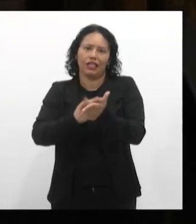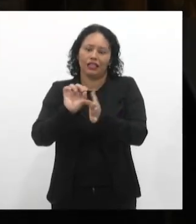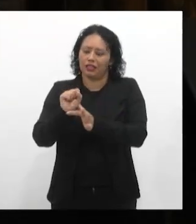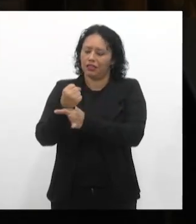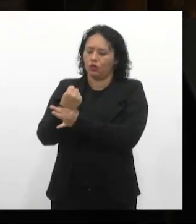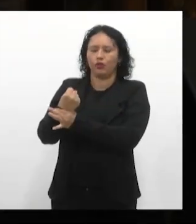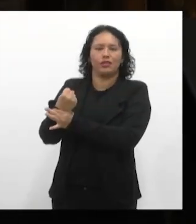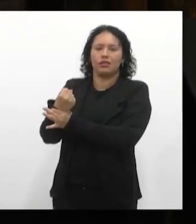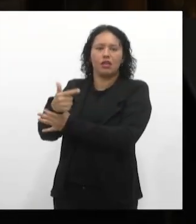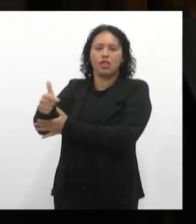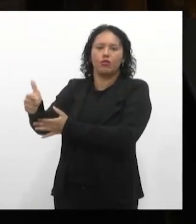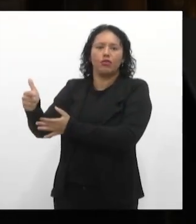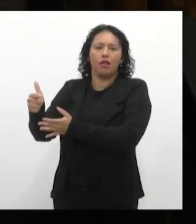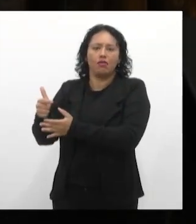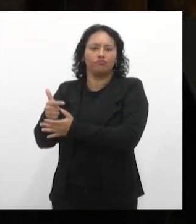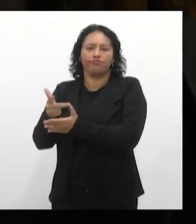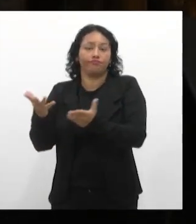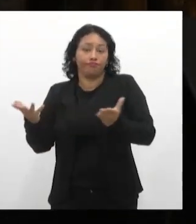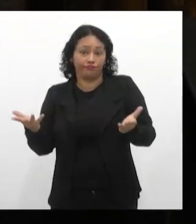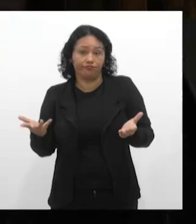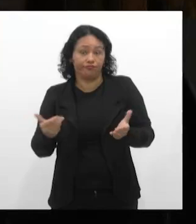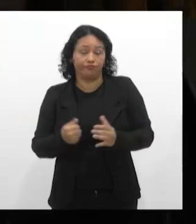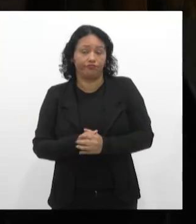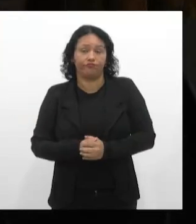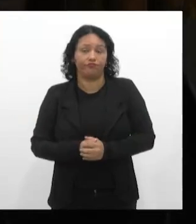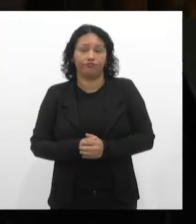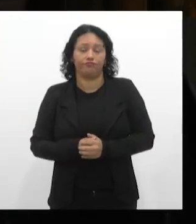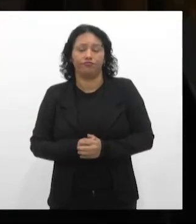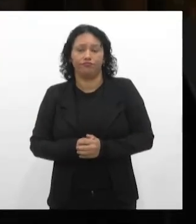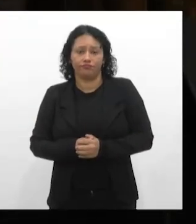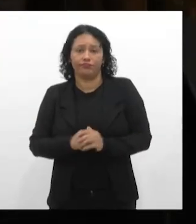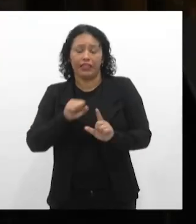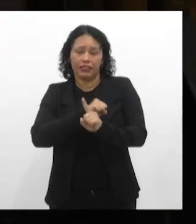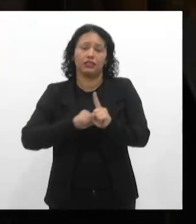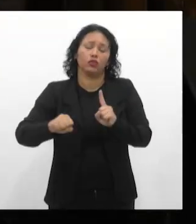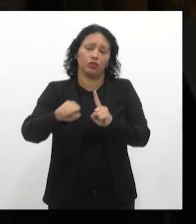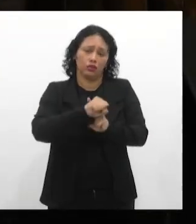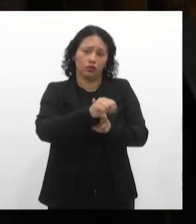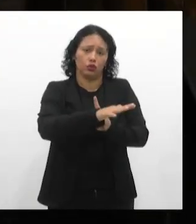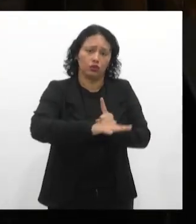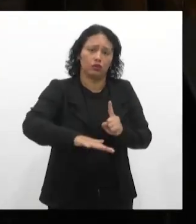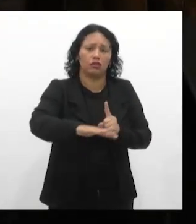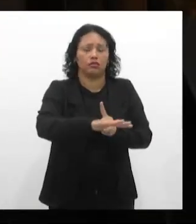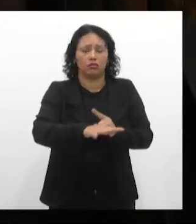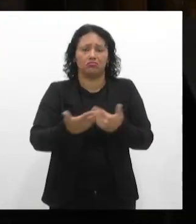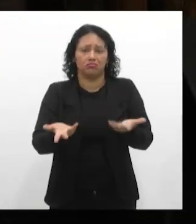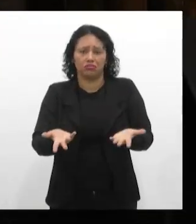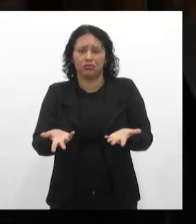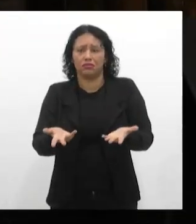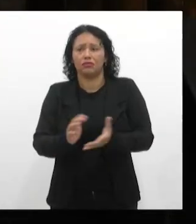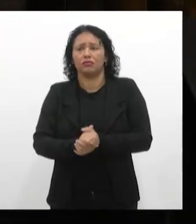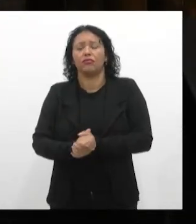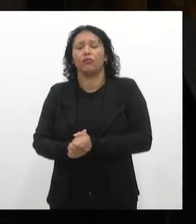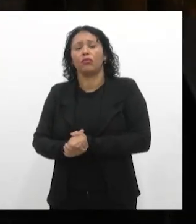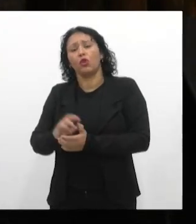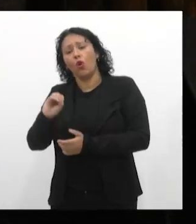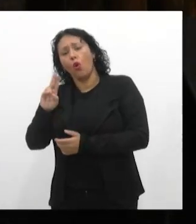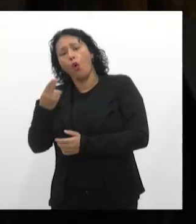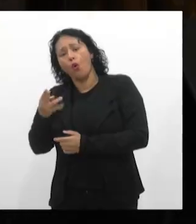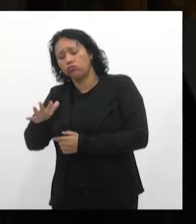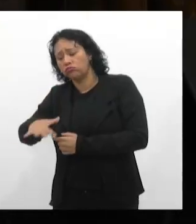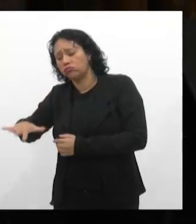segurança pública, quer seja na ordem social, quer seja na ordem